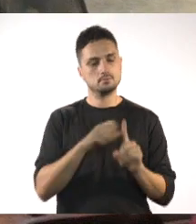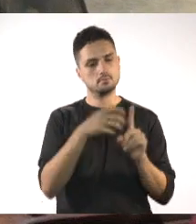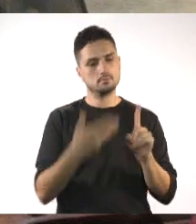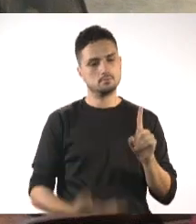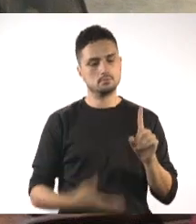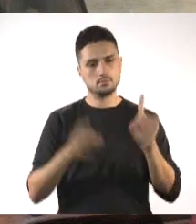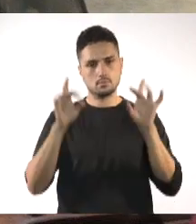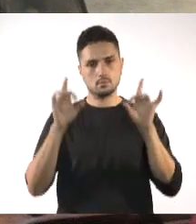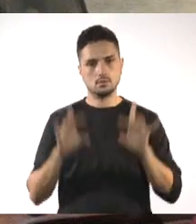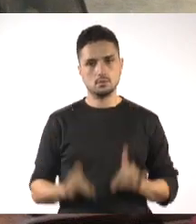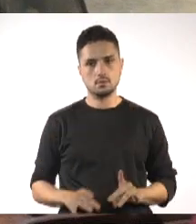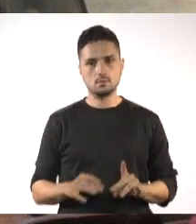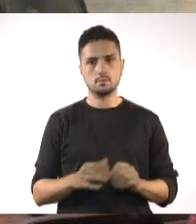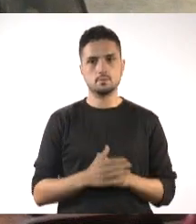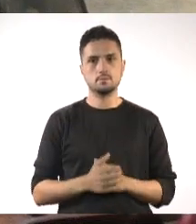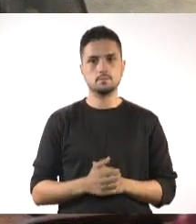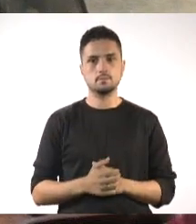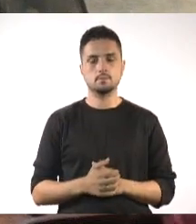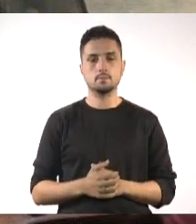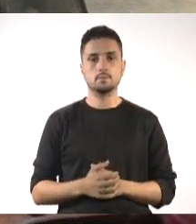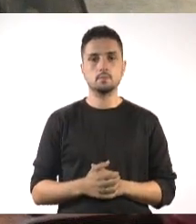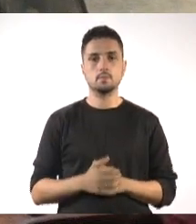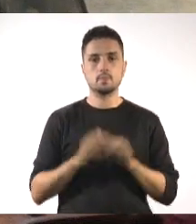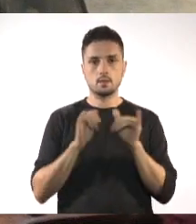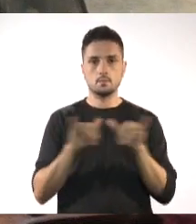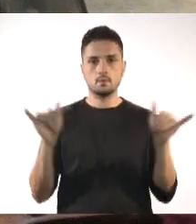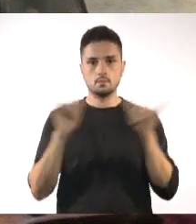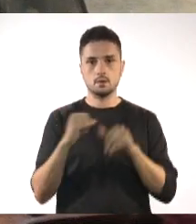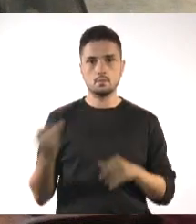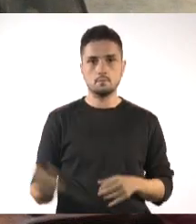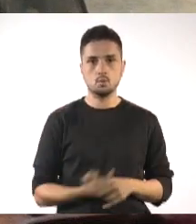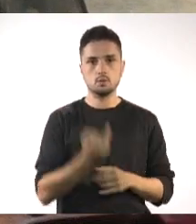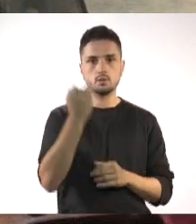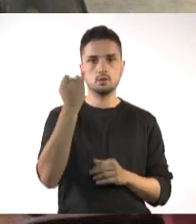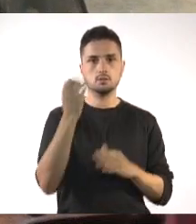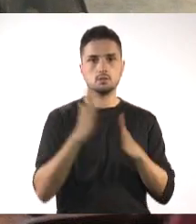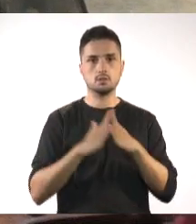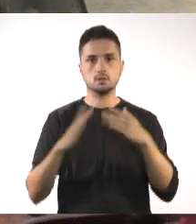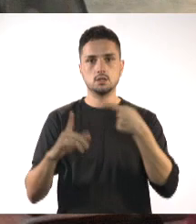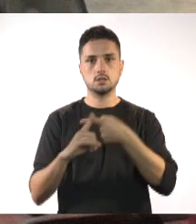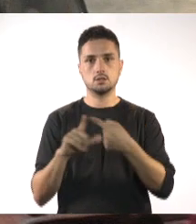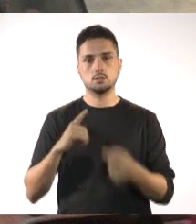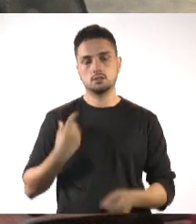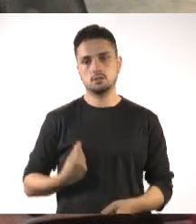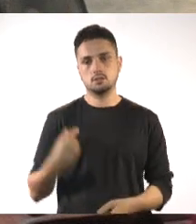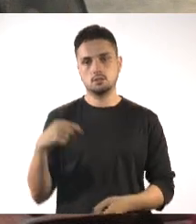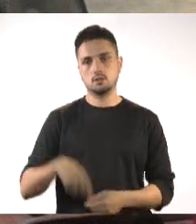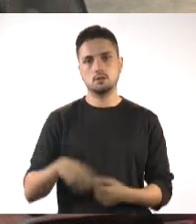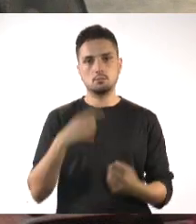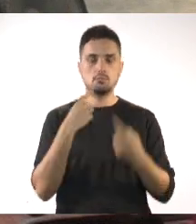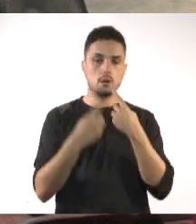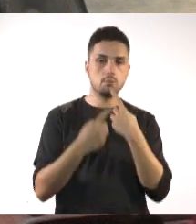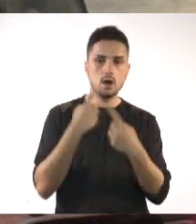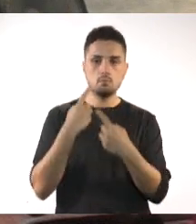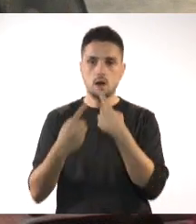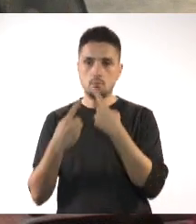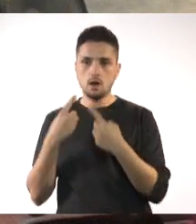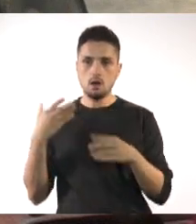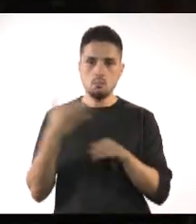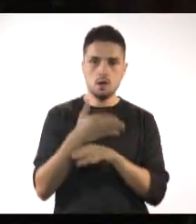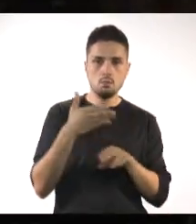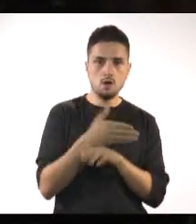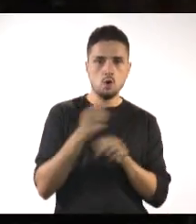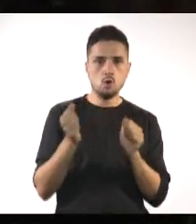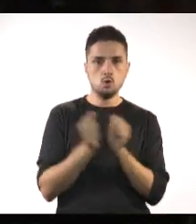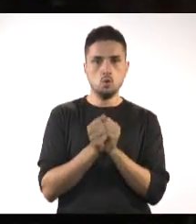campanha da fraternidade. É muito importante que a igreja, que as pastorais, enfim, que haja esse momento de diálogo e participação junto ao poder